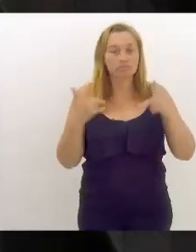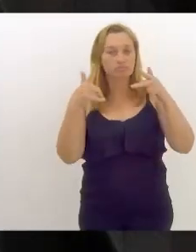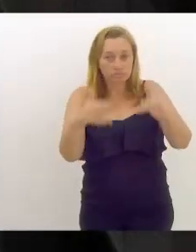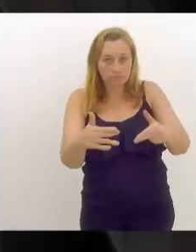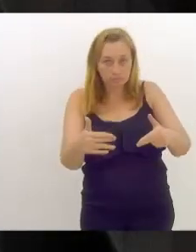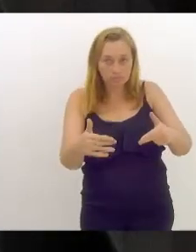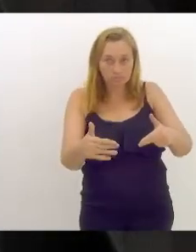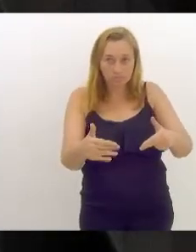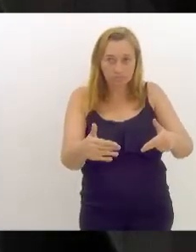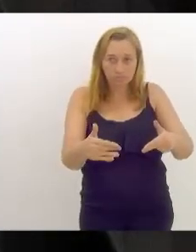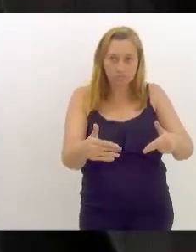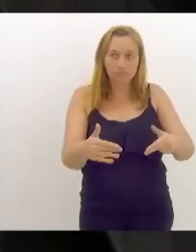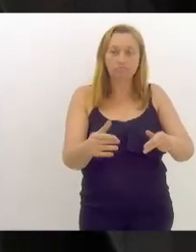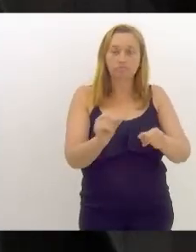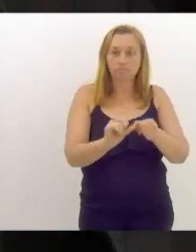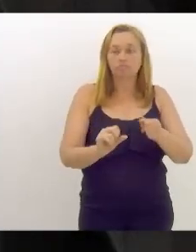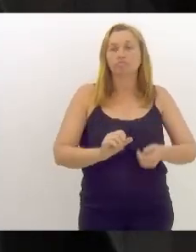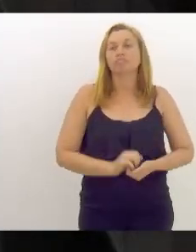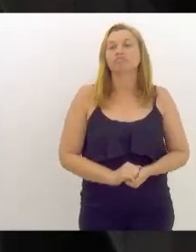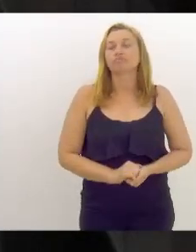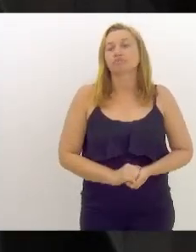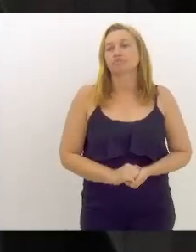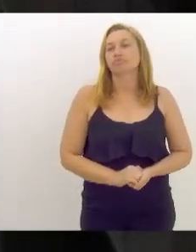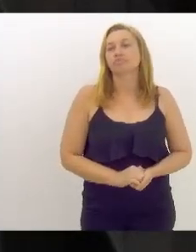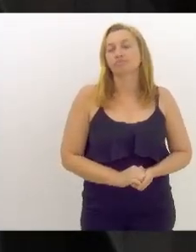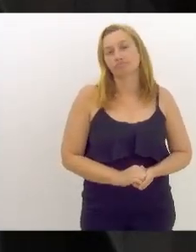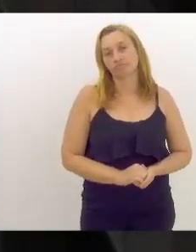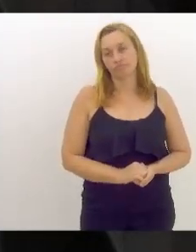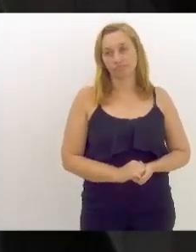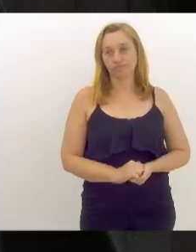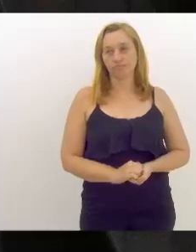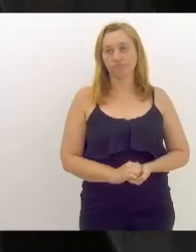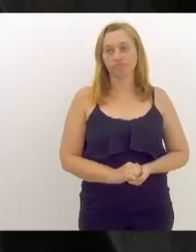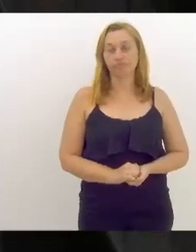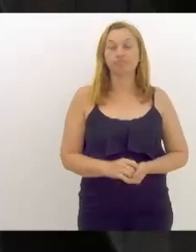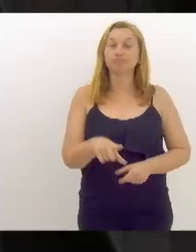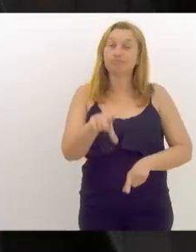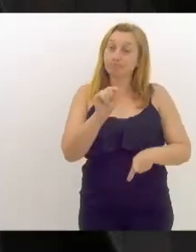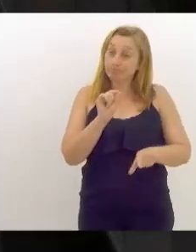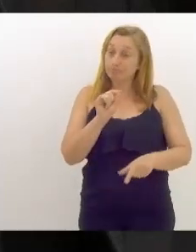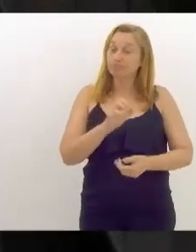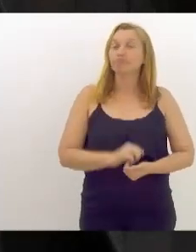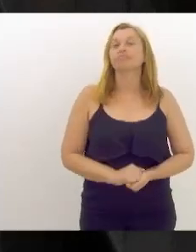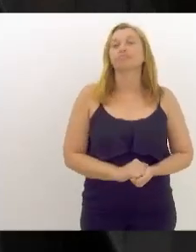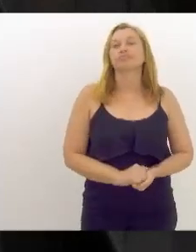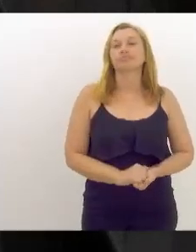esteira, fez o mesmo. Bom, esta decisão